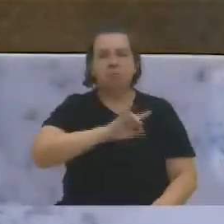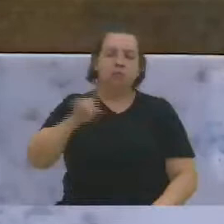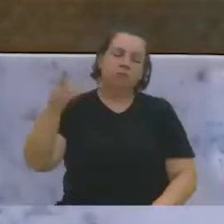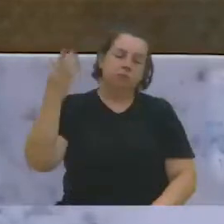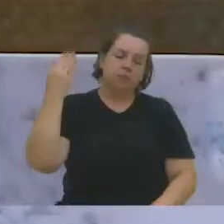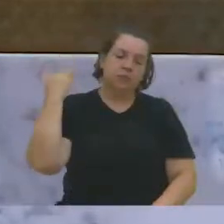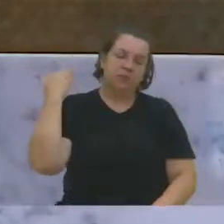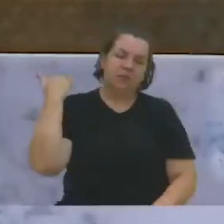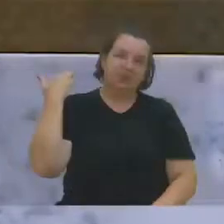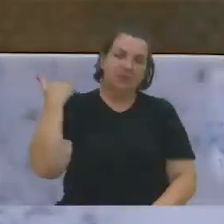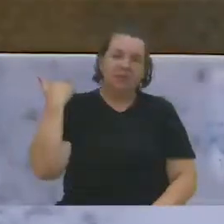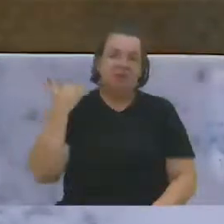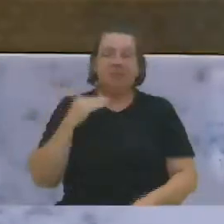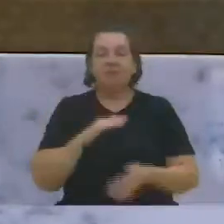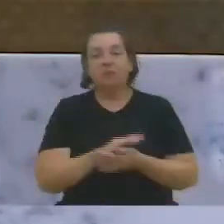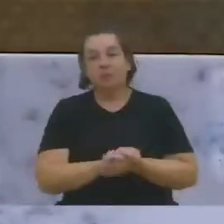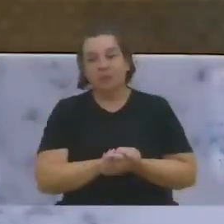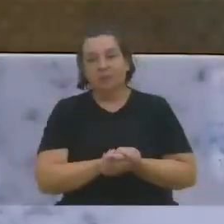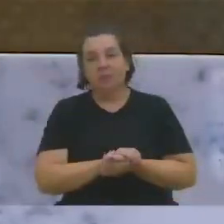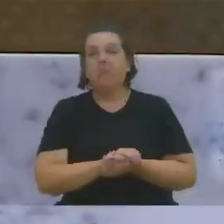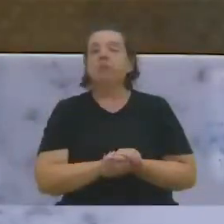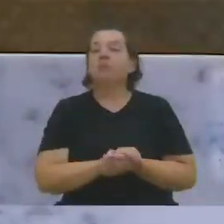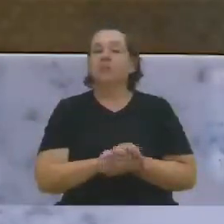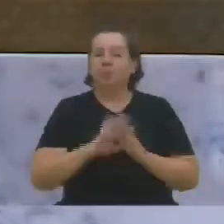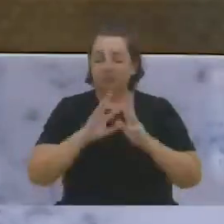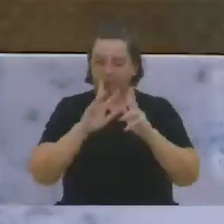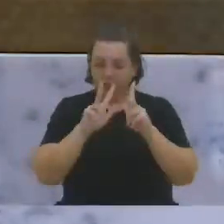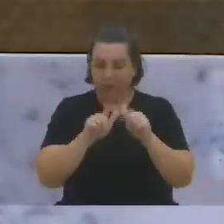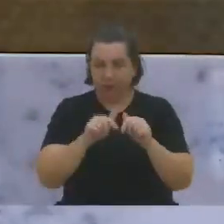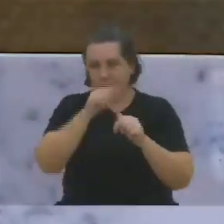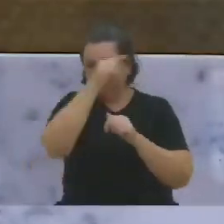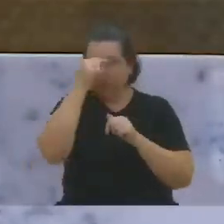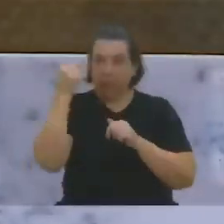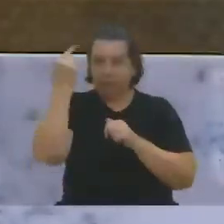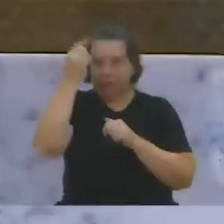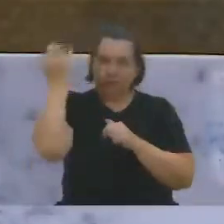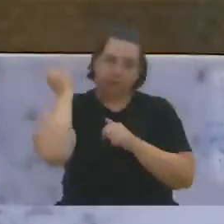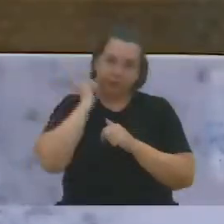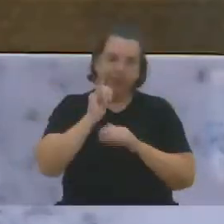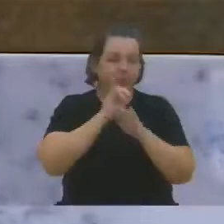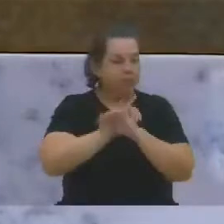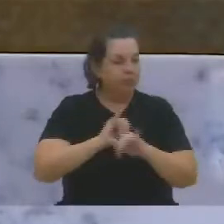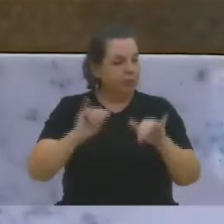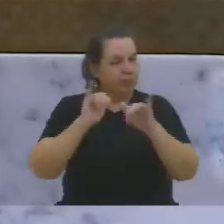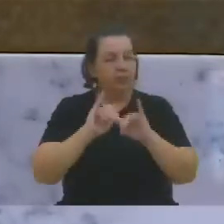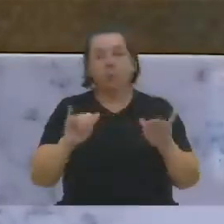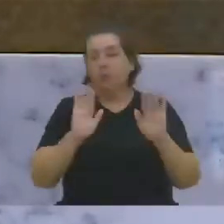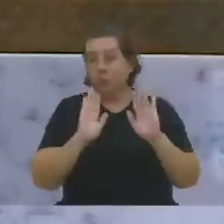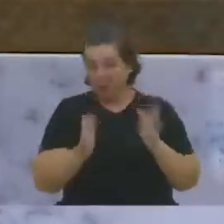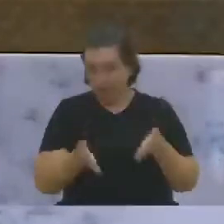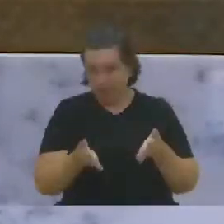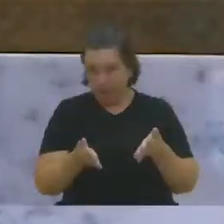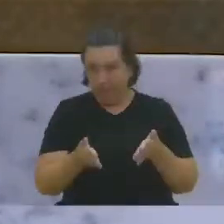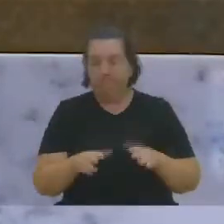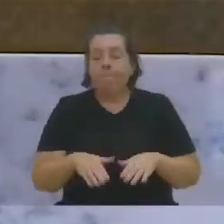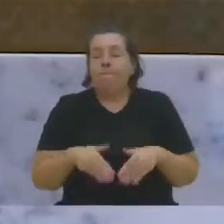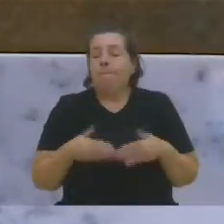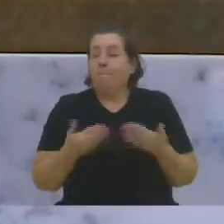tempos passados, pela boca de seus santos profetas. Com